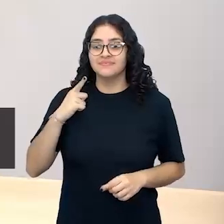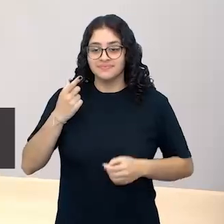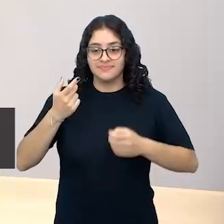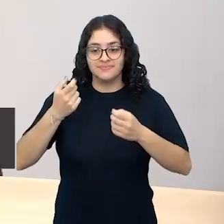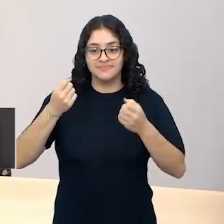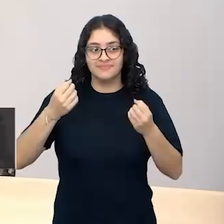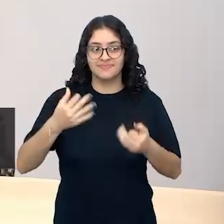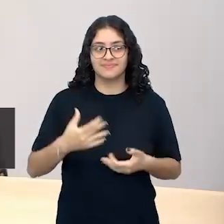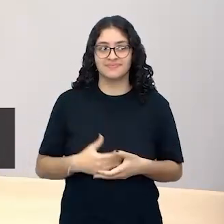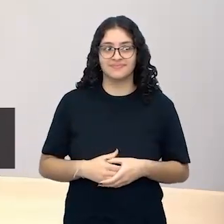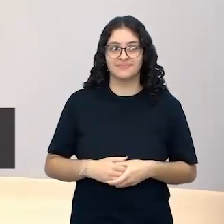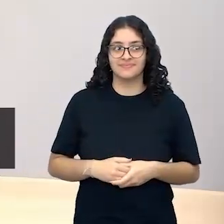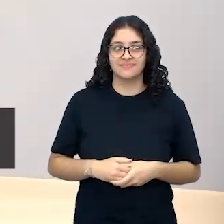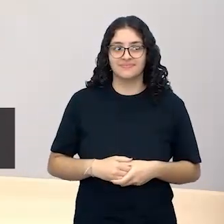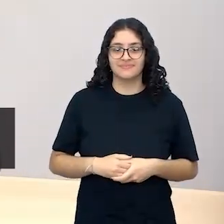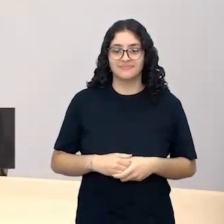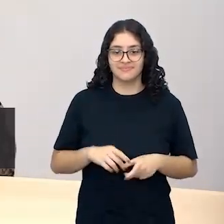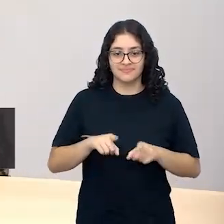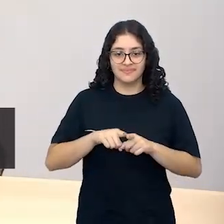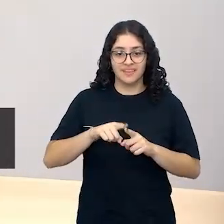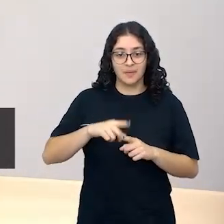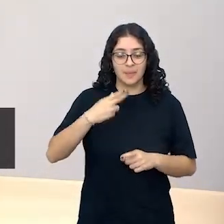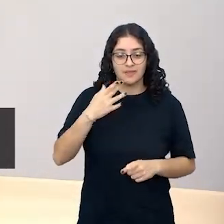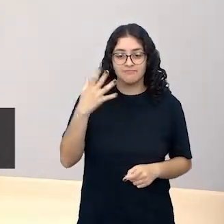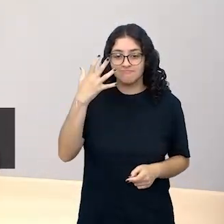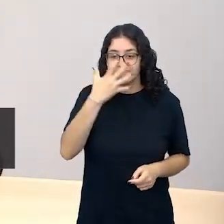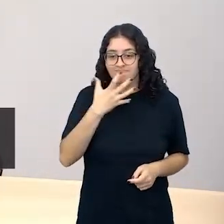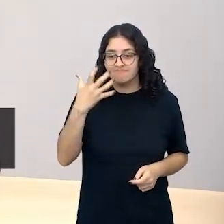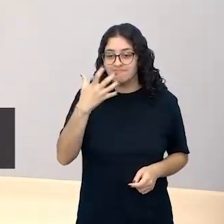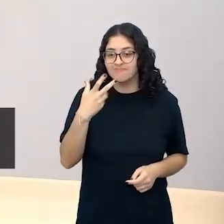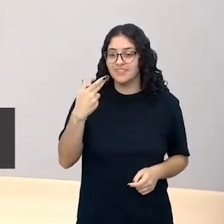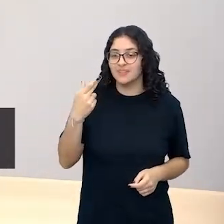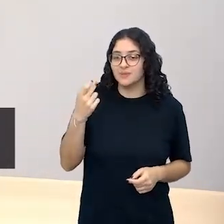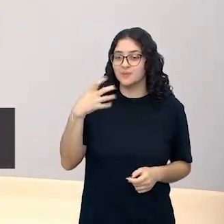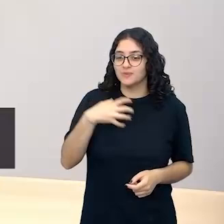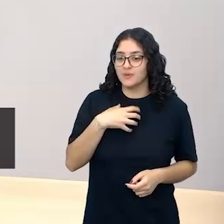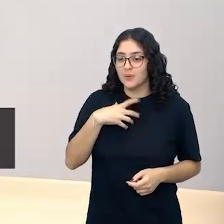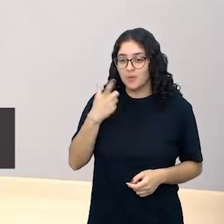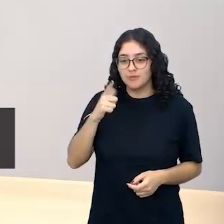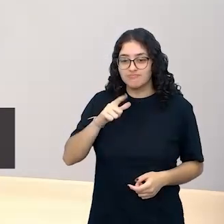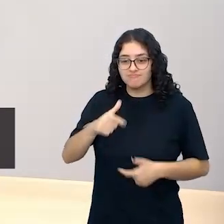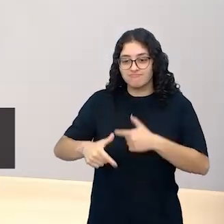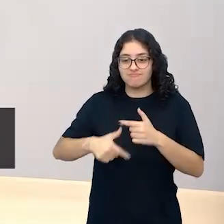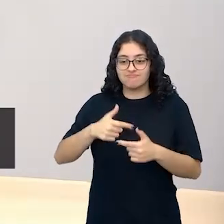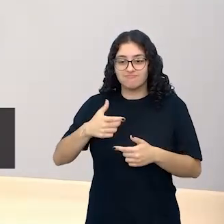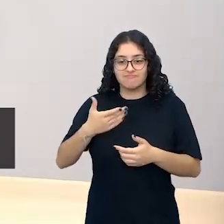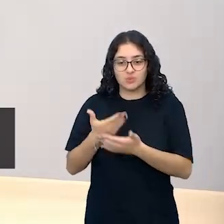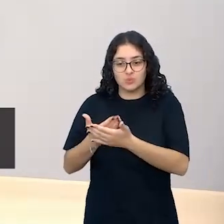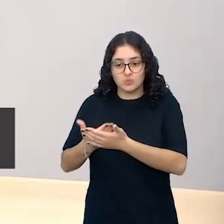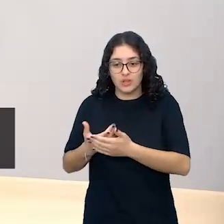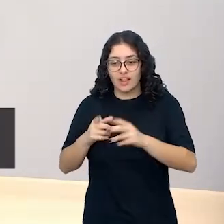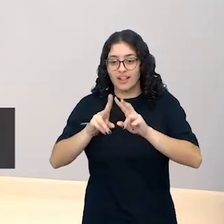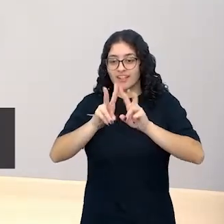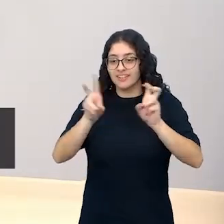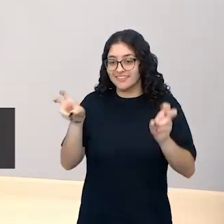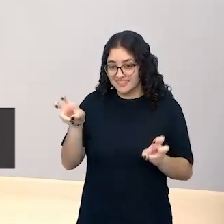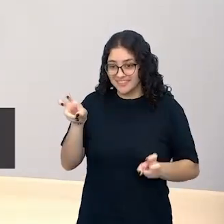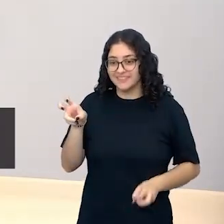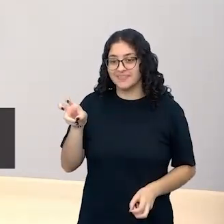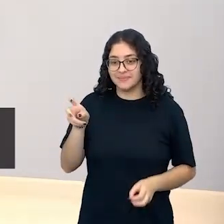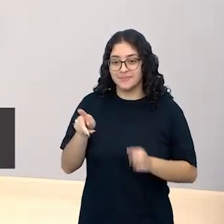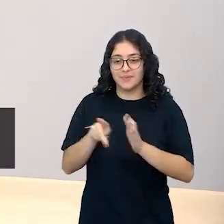ela, e é assim, apaixonante a forma como ela se dedicou aos estudos sobre essa parte